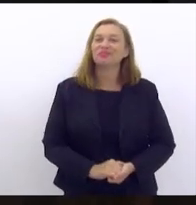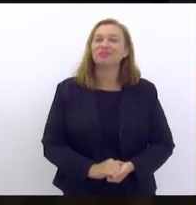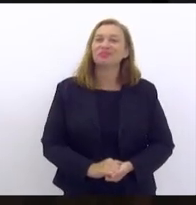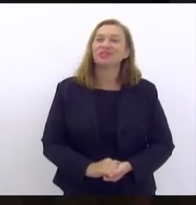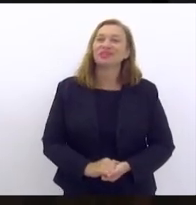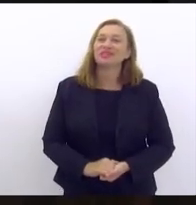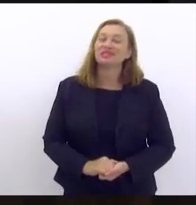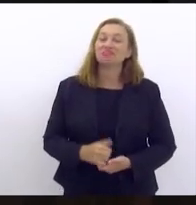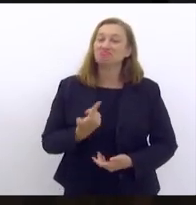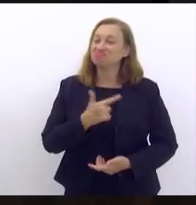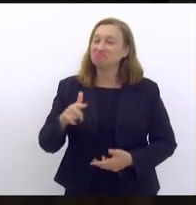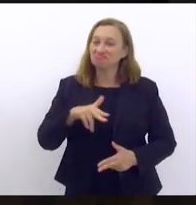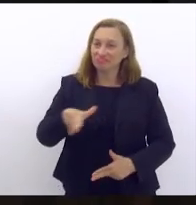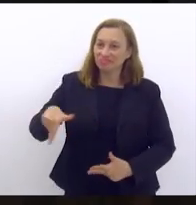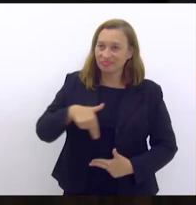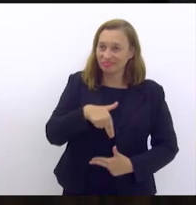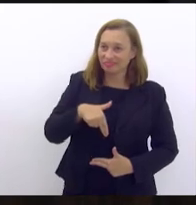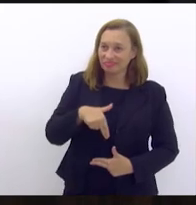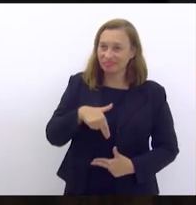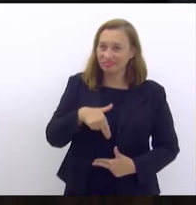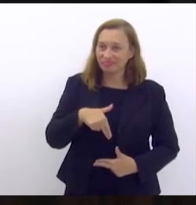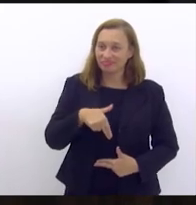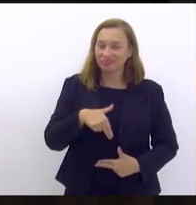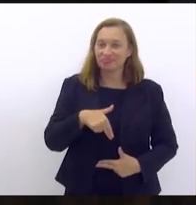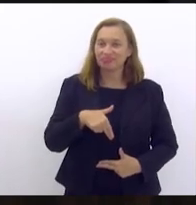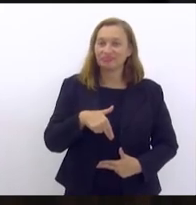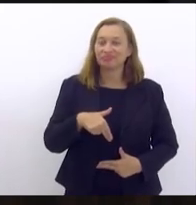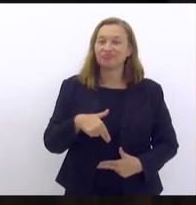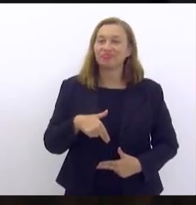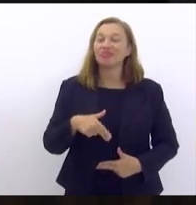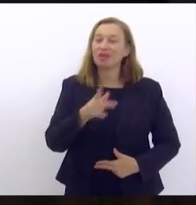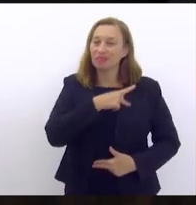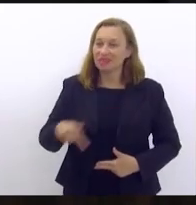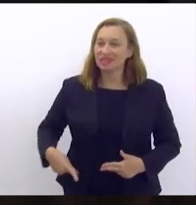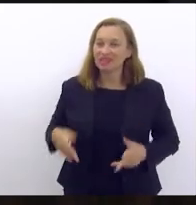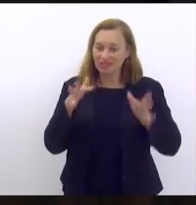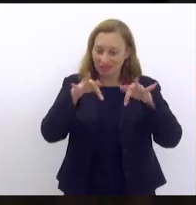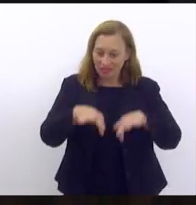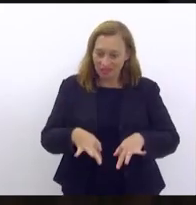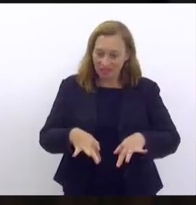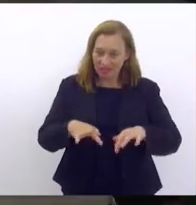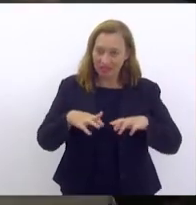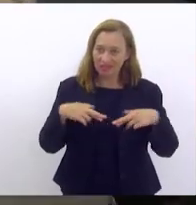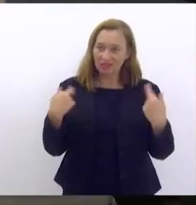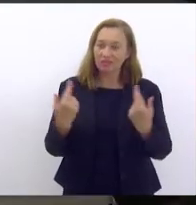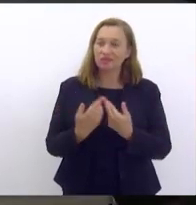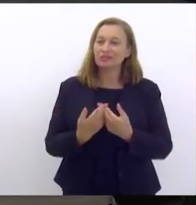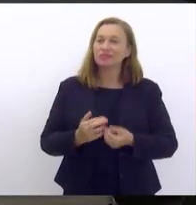Não havendo mais orador inscrito, a presidência encerra a presente reunião.